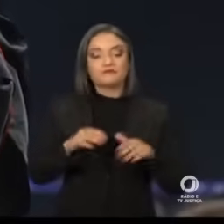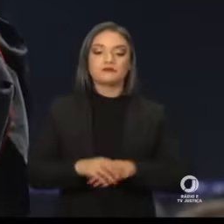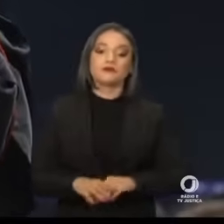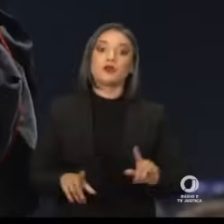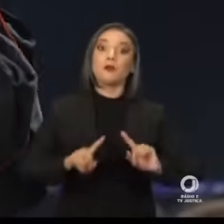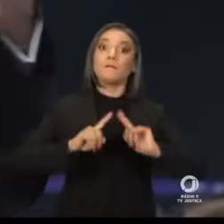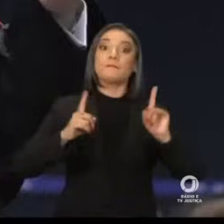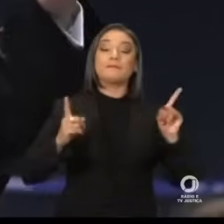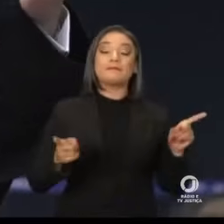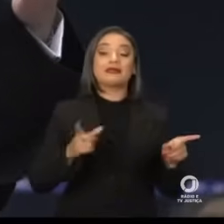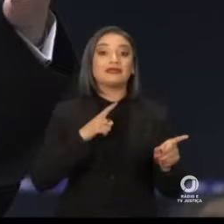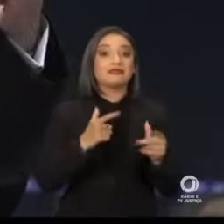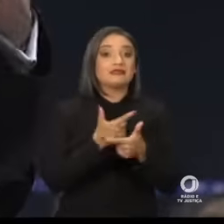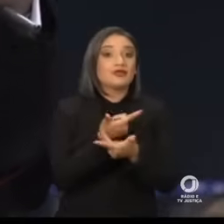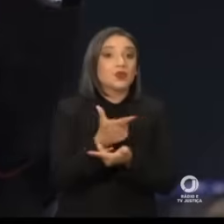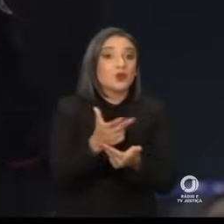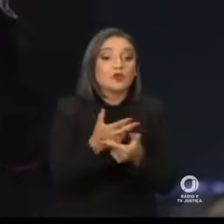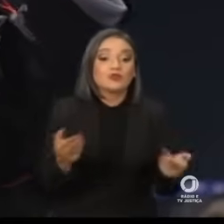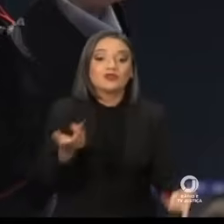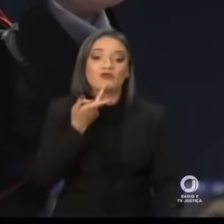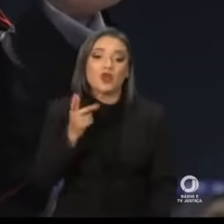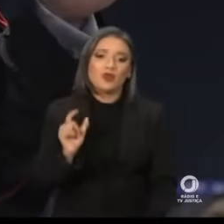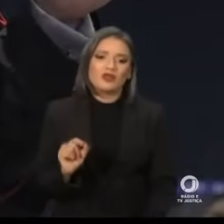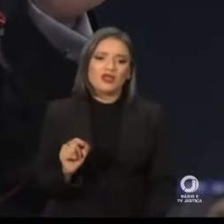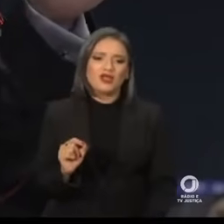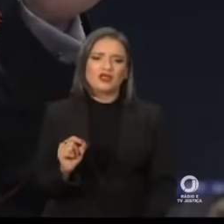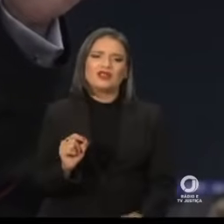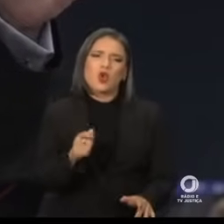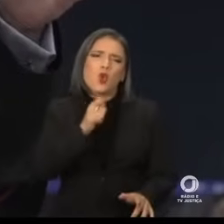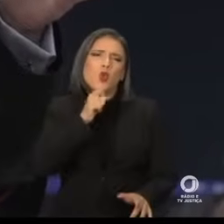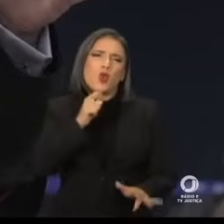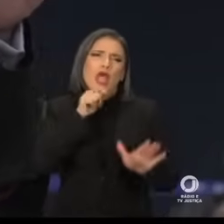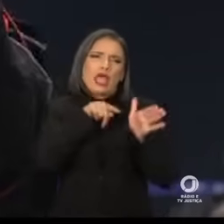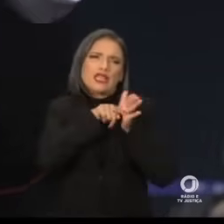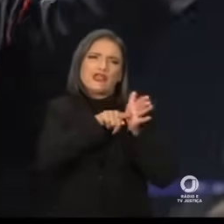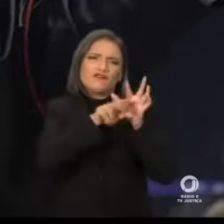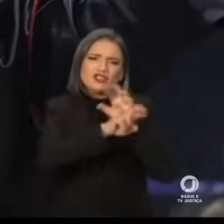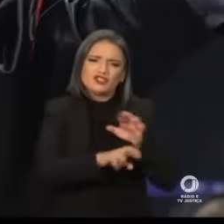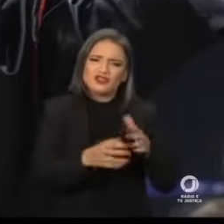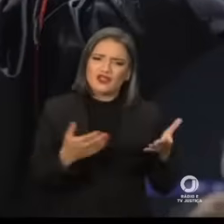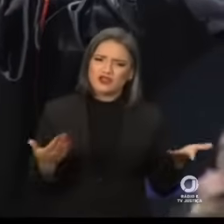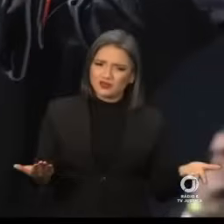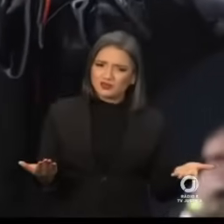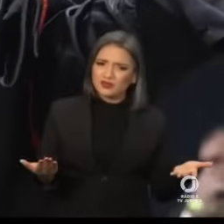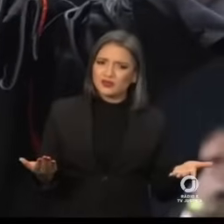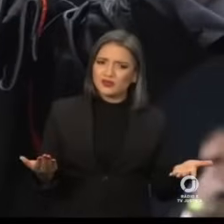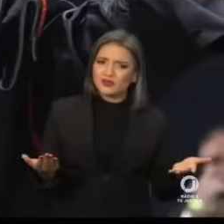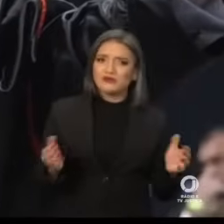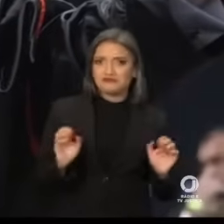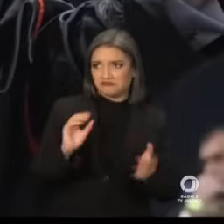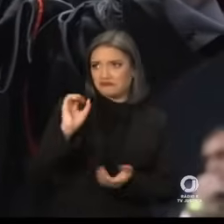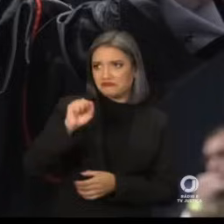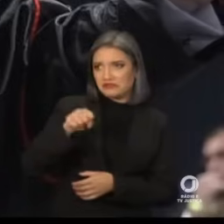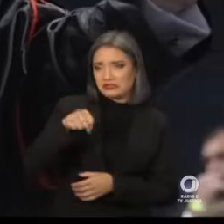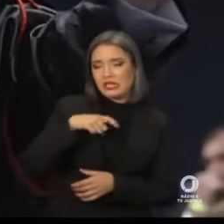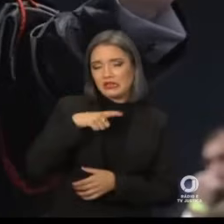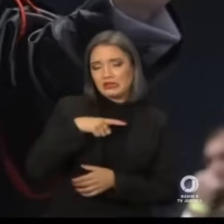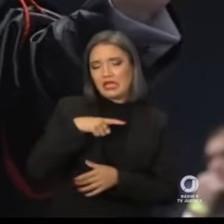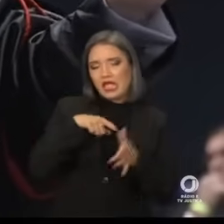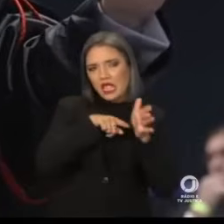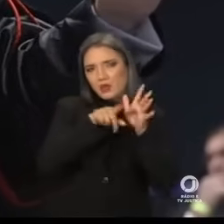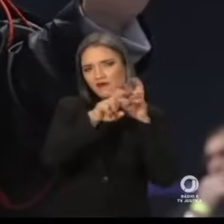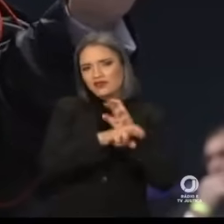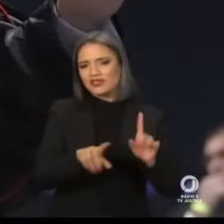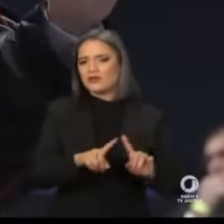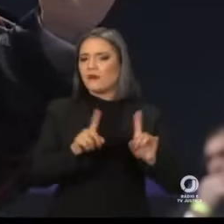algo que aqui se falou o seguinte: não, está sendo investigado. Está sendo investigado. Realmente tem um inquérito para isso. Mas não